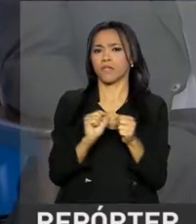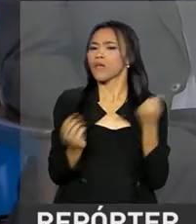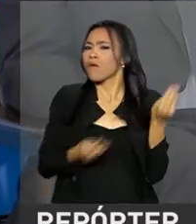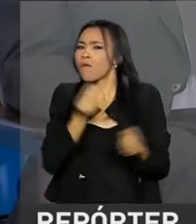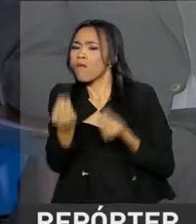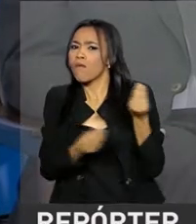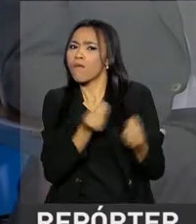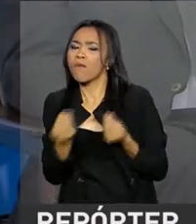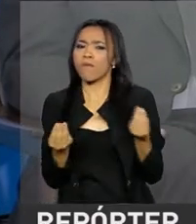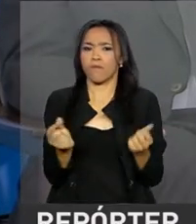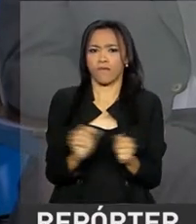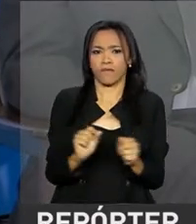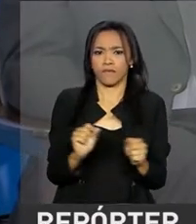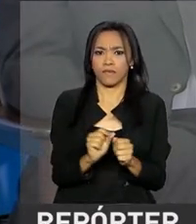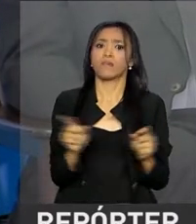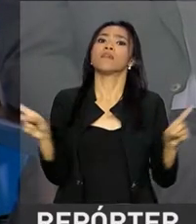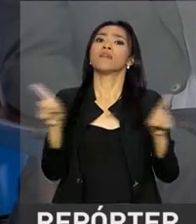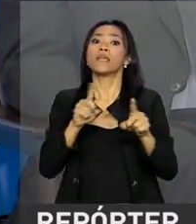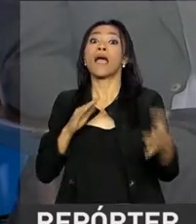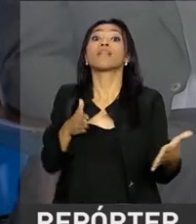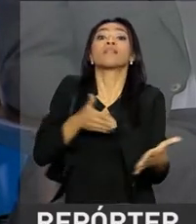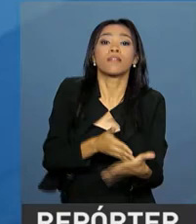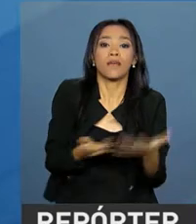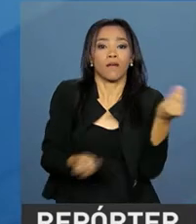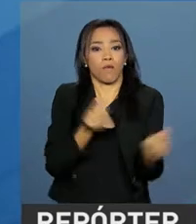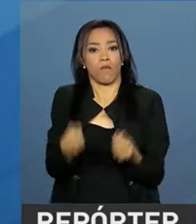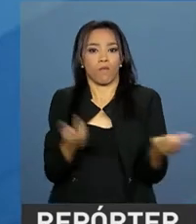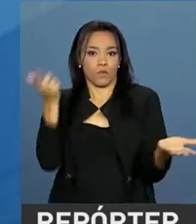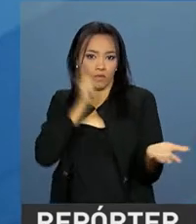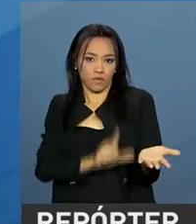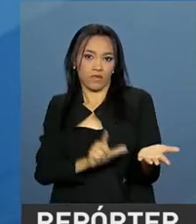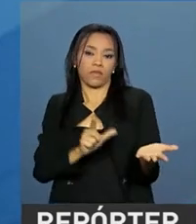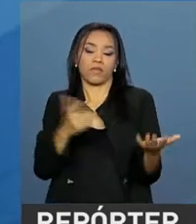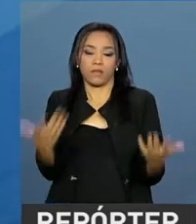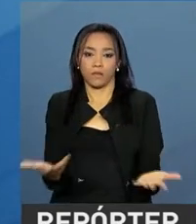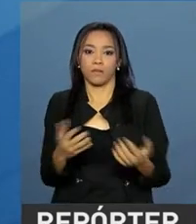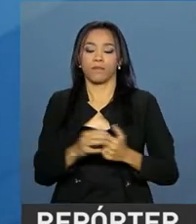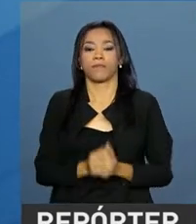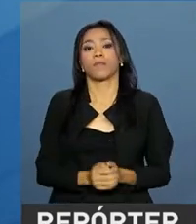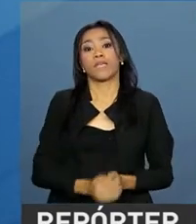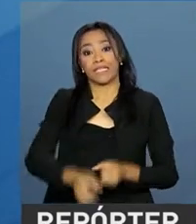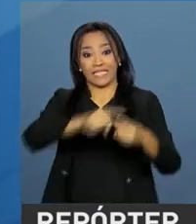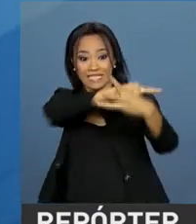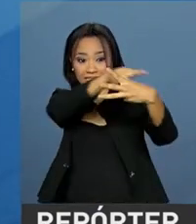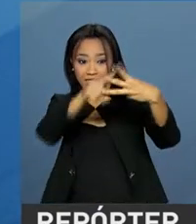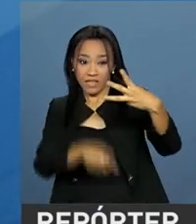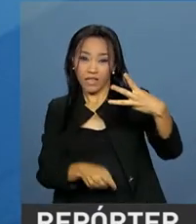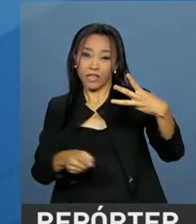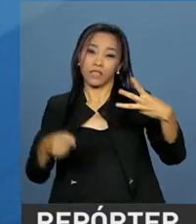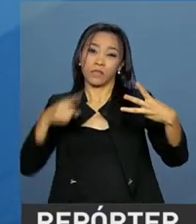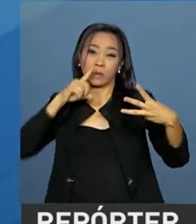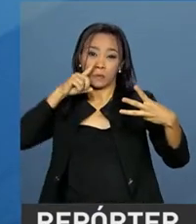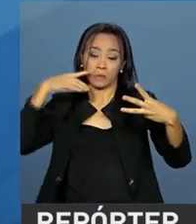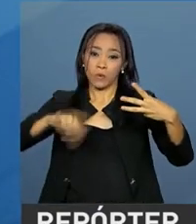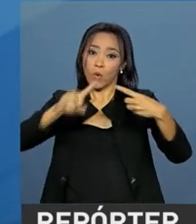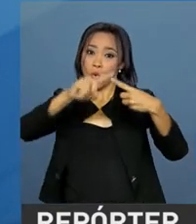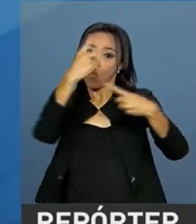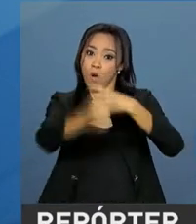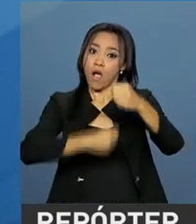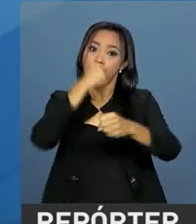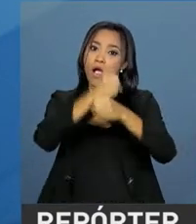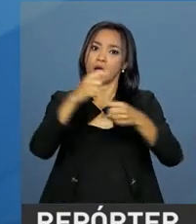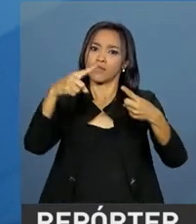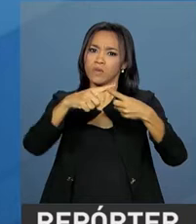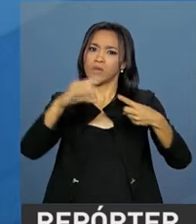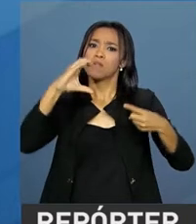modo ele pode fazer e até onde ele pode chegar com três penalidades gravíssimas durante um ano ele tem